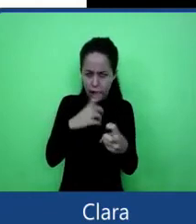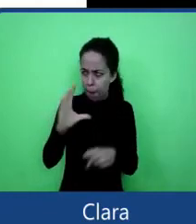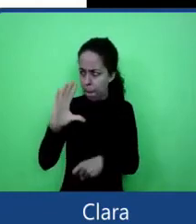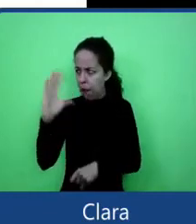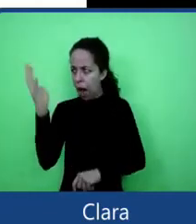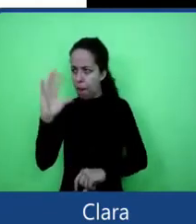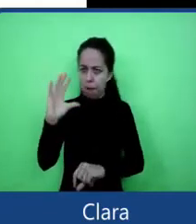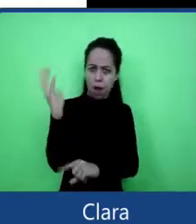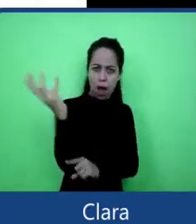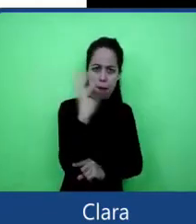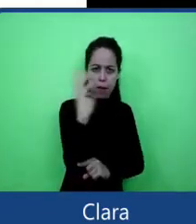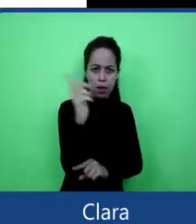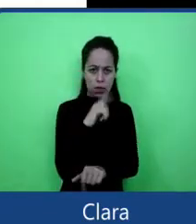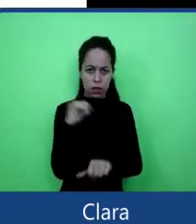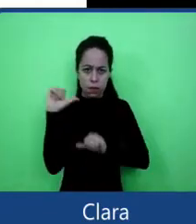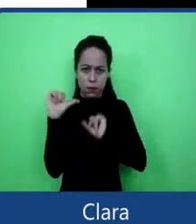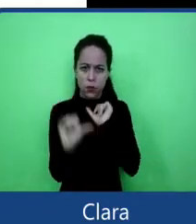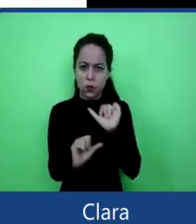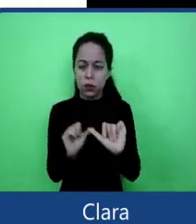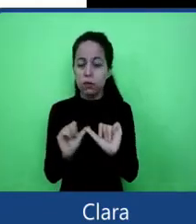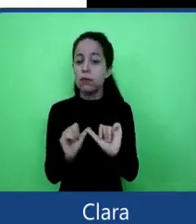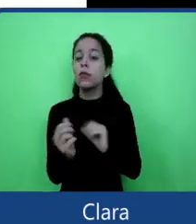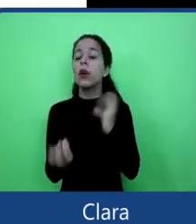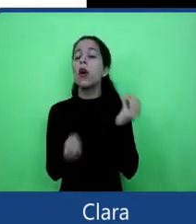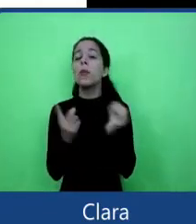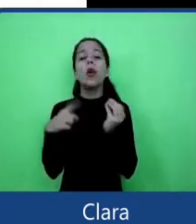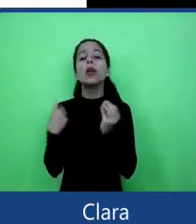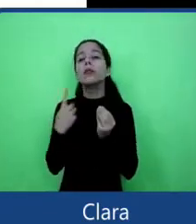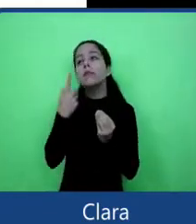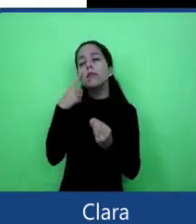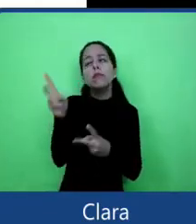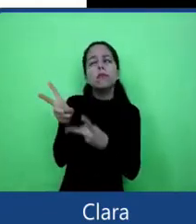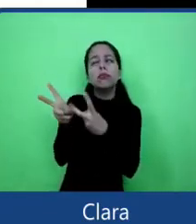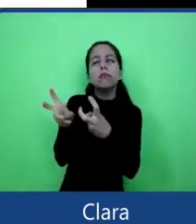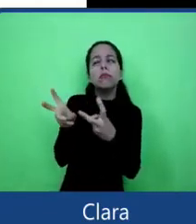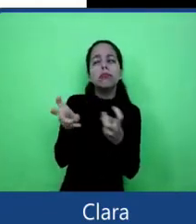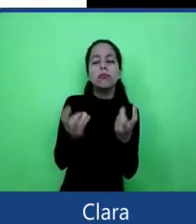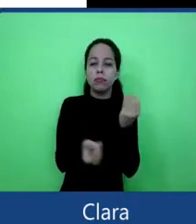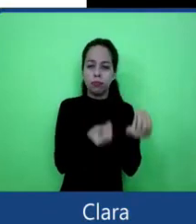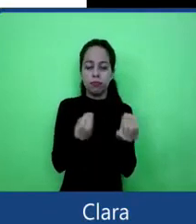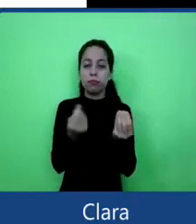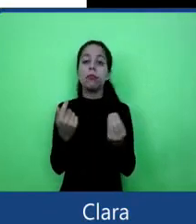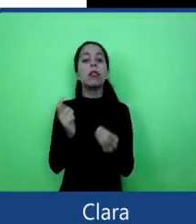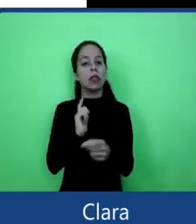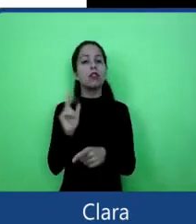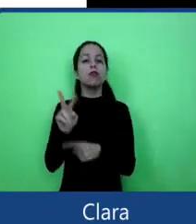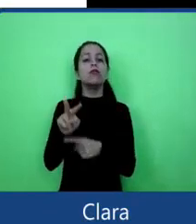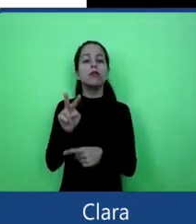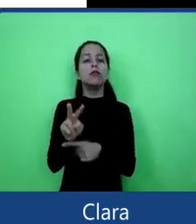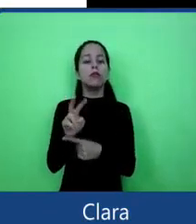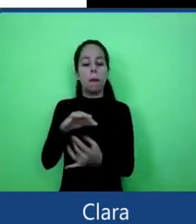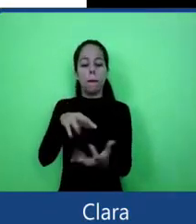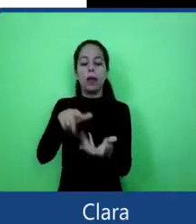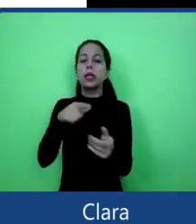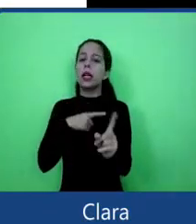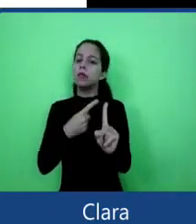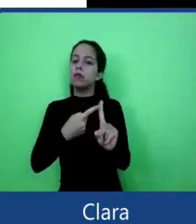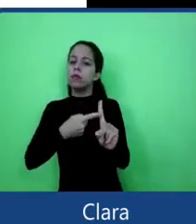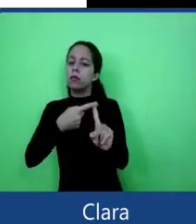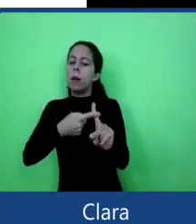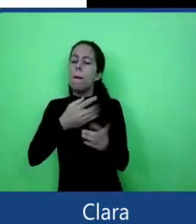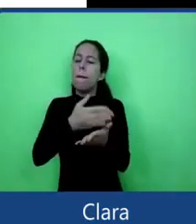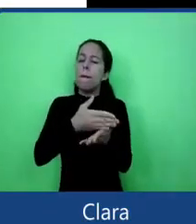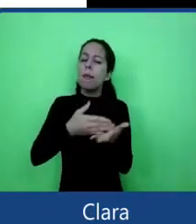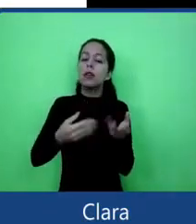né? Então, a gente monitora a temperatura média do planeta de diversas formas,